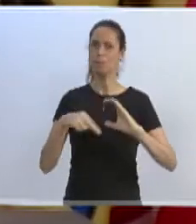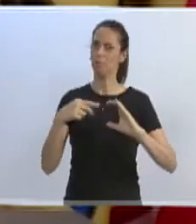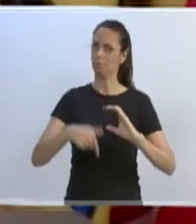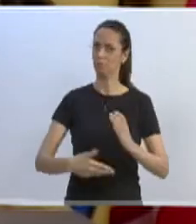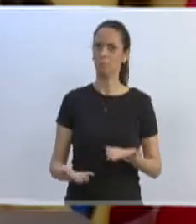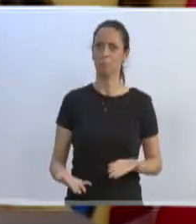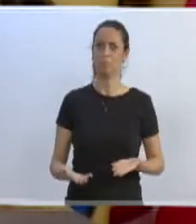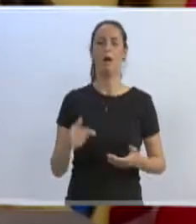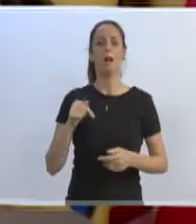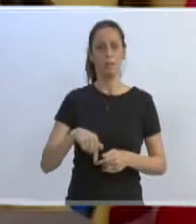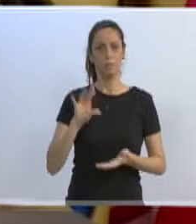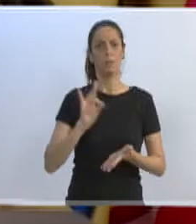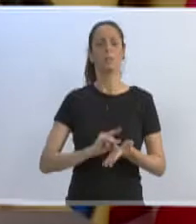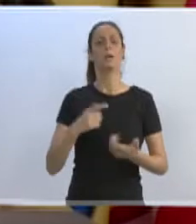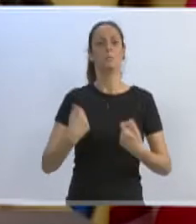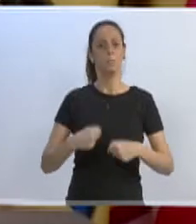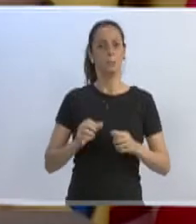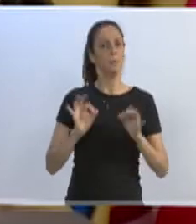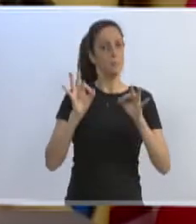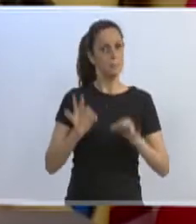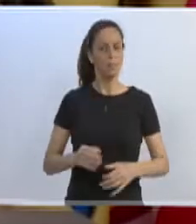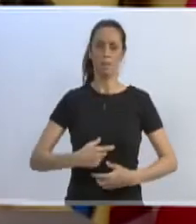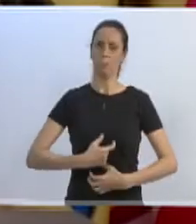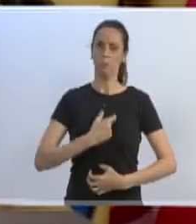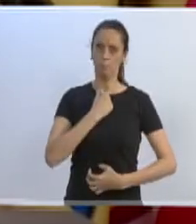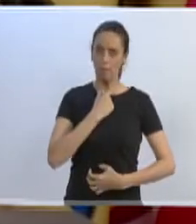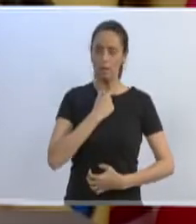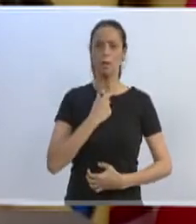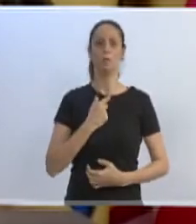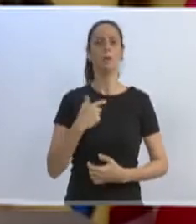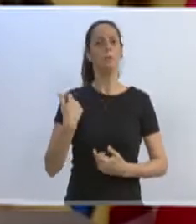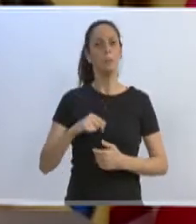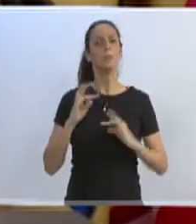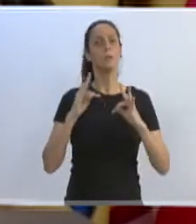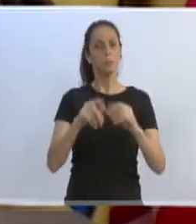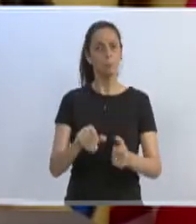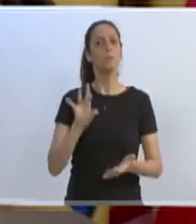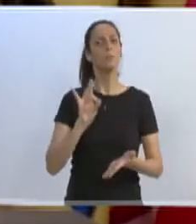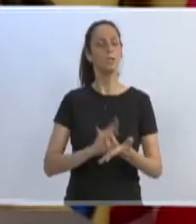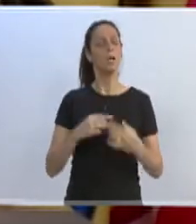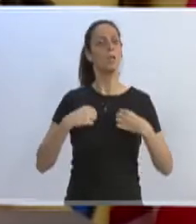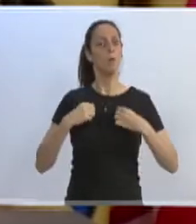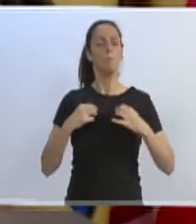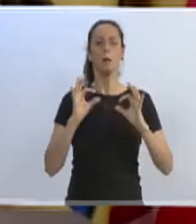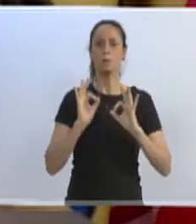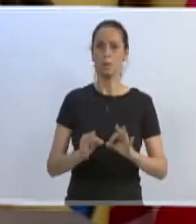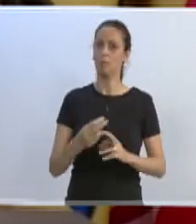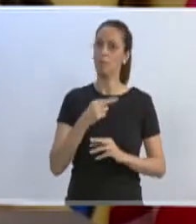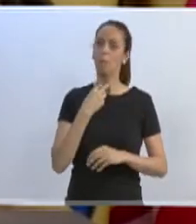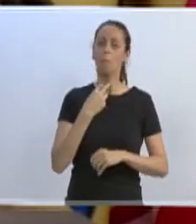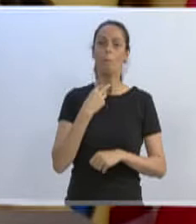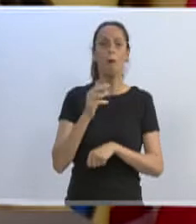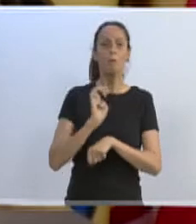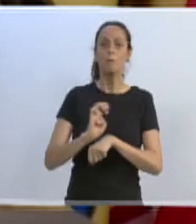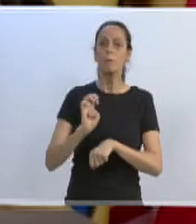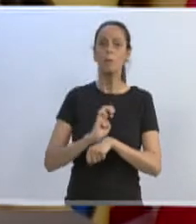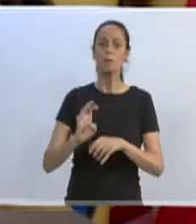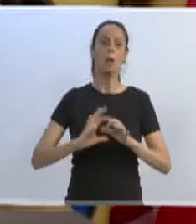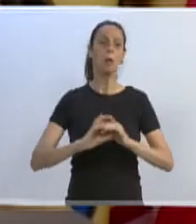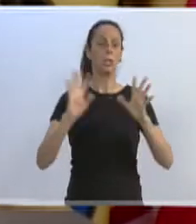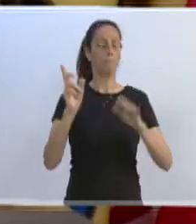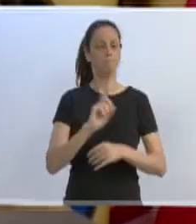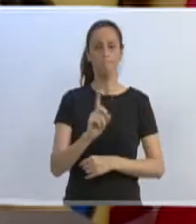povo nós andamos com terno nós andamos com roupa e todos devem dar essa fórmula não é porque está já que não tem que cumprir pelo menos o mínimo